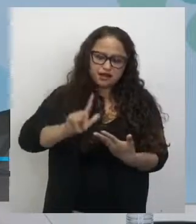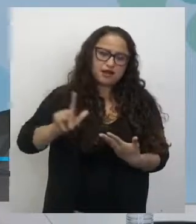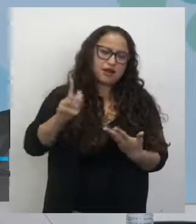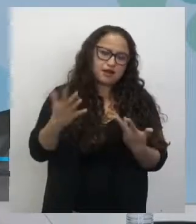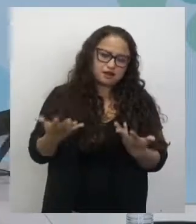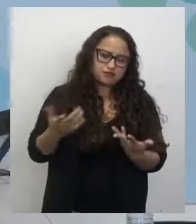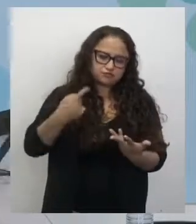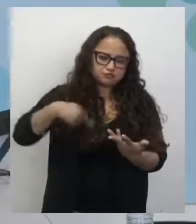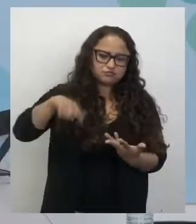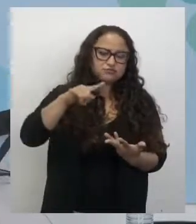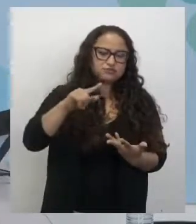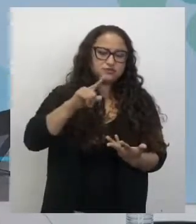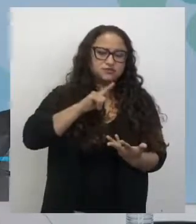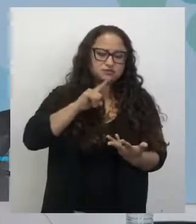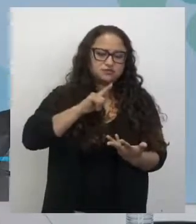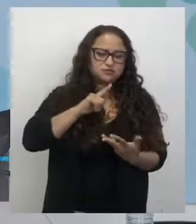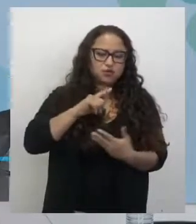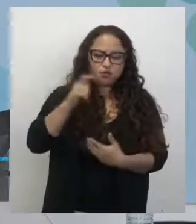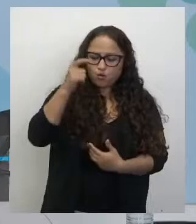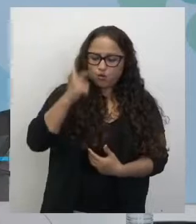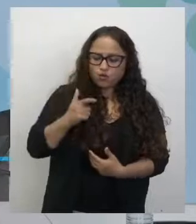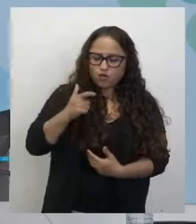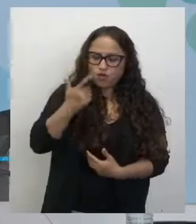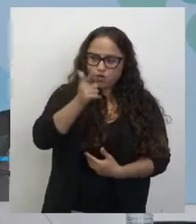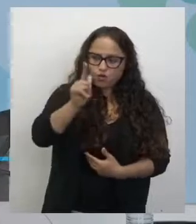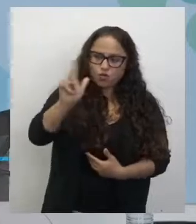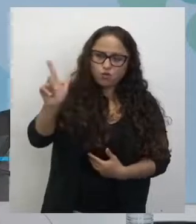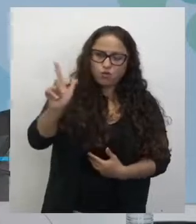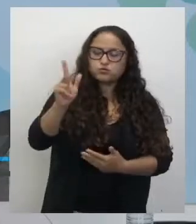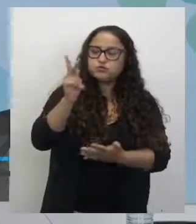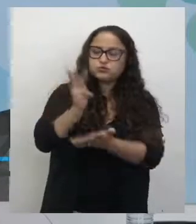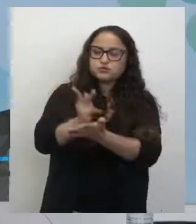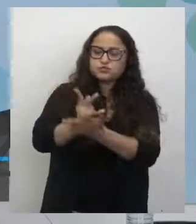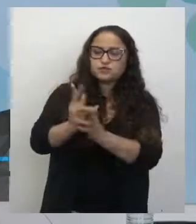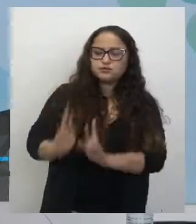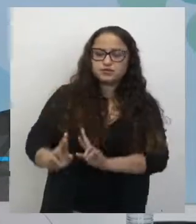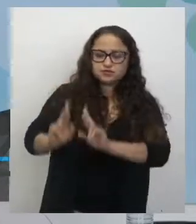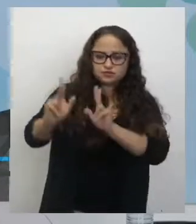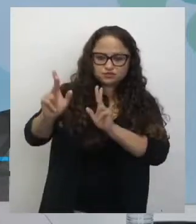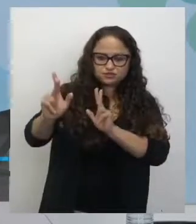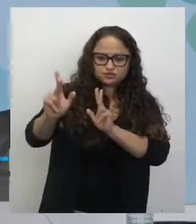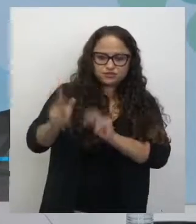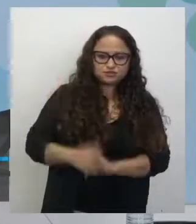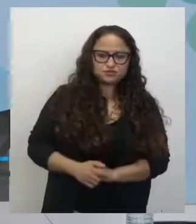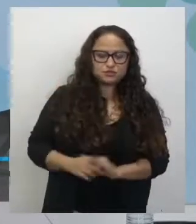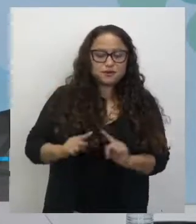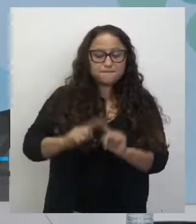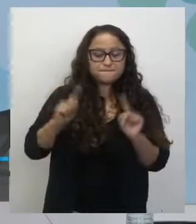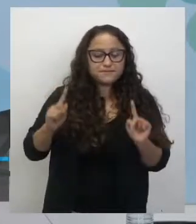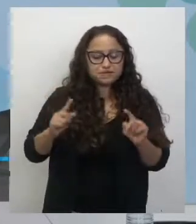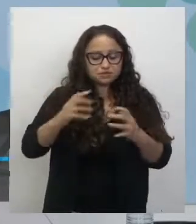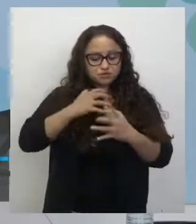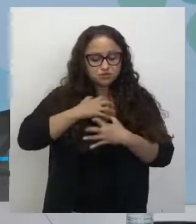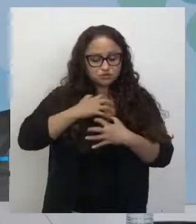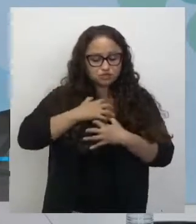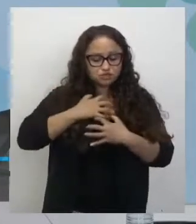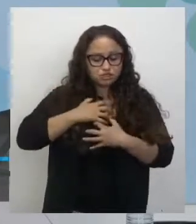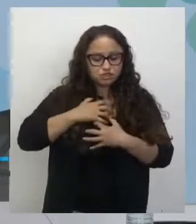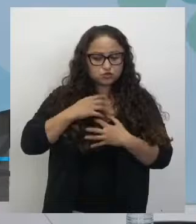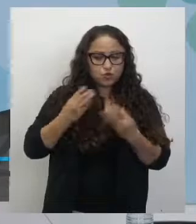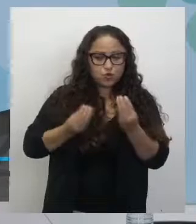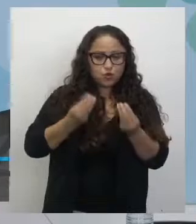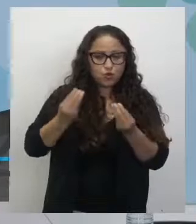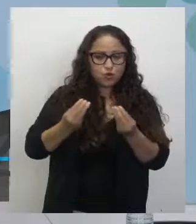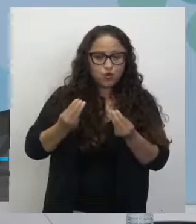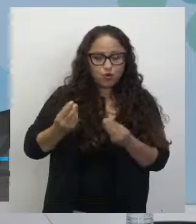referencial esse eu, o outro vai ser diferente sempre, sempre vai ser diferente. Agora, o modo como esse eu